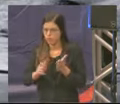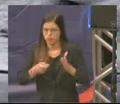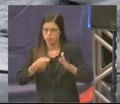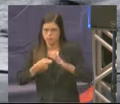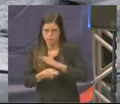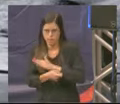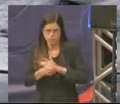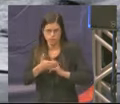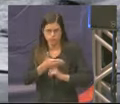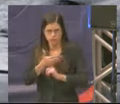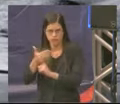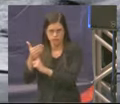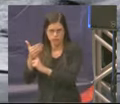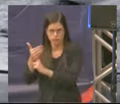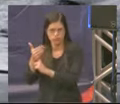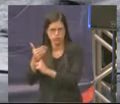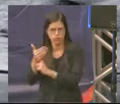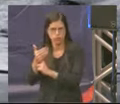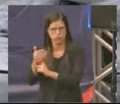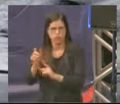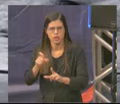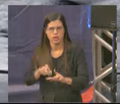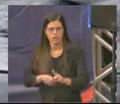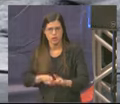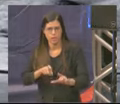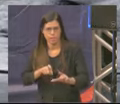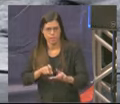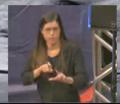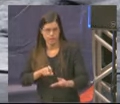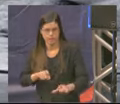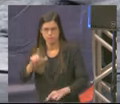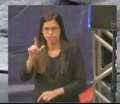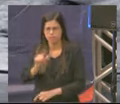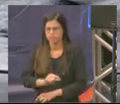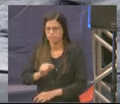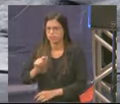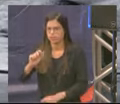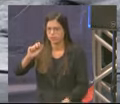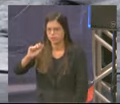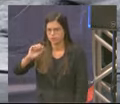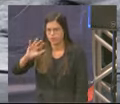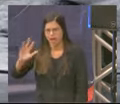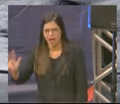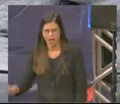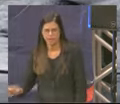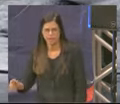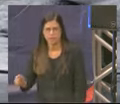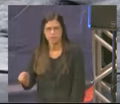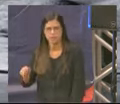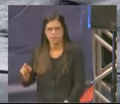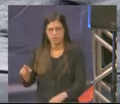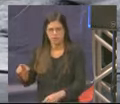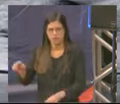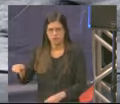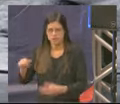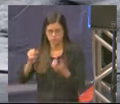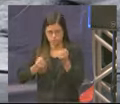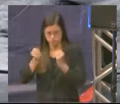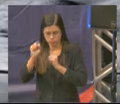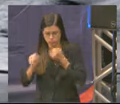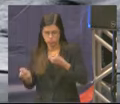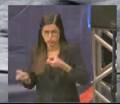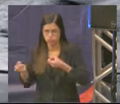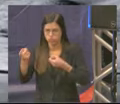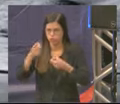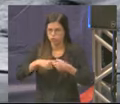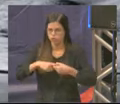maciço em tecnologia para depender menos da Ásia em mão de obra barata e trazer boa parte dessa indústria de volta também